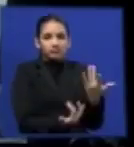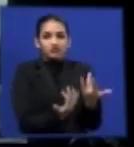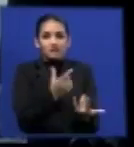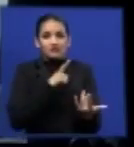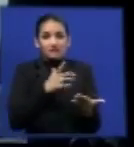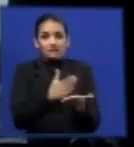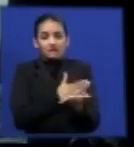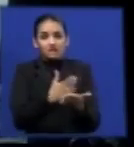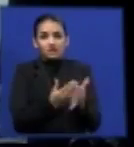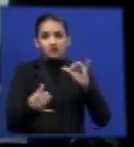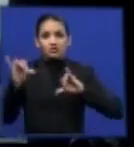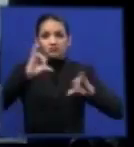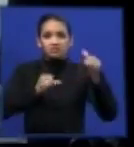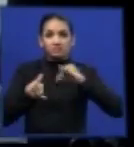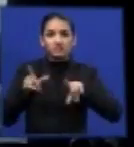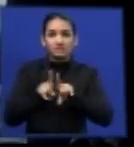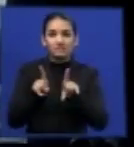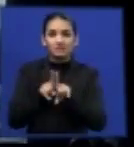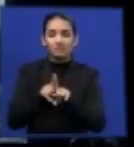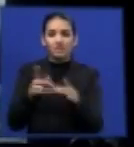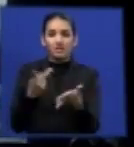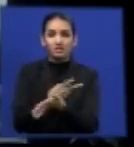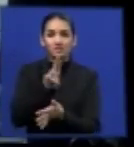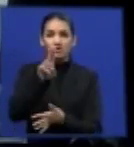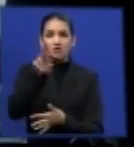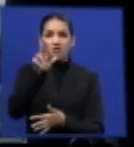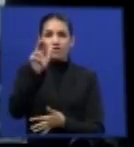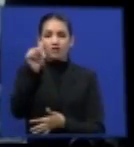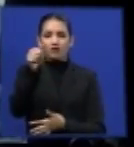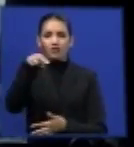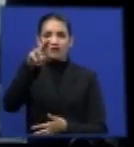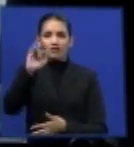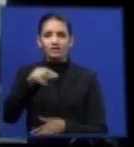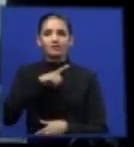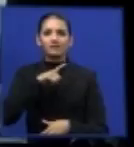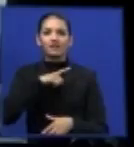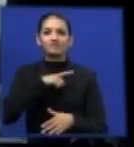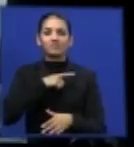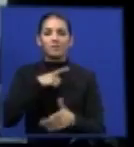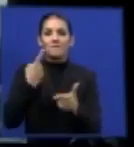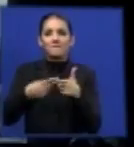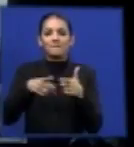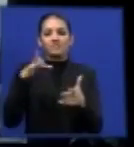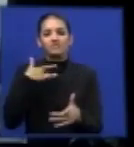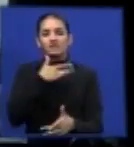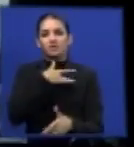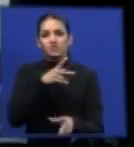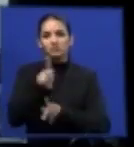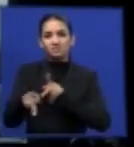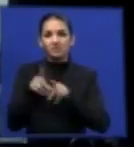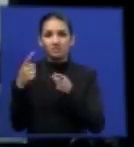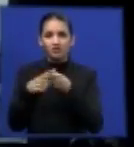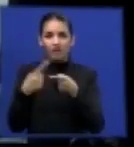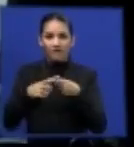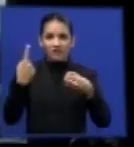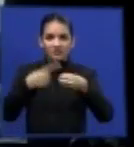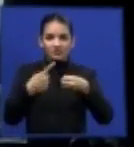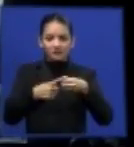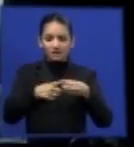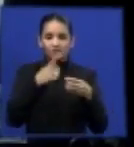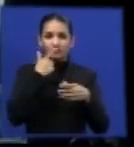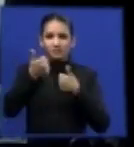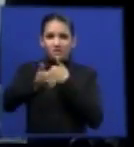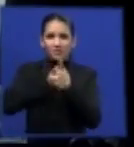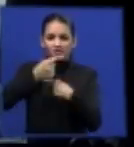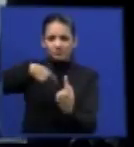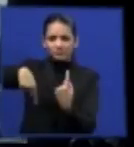dioxinas furanos tem problemas de saúde com a população quer dizer em cidades no entorno do Polo de